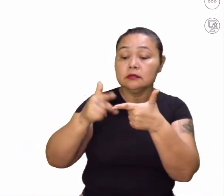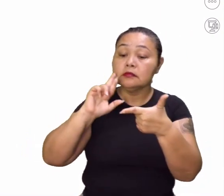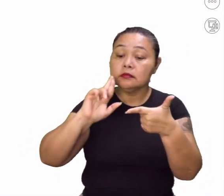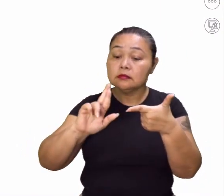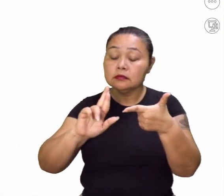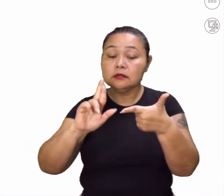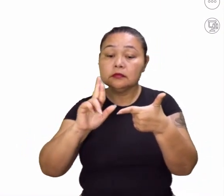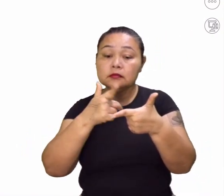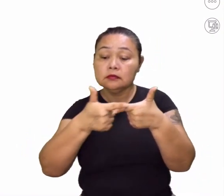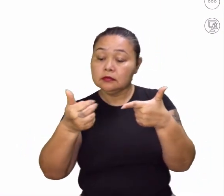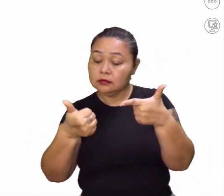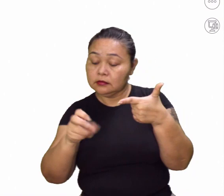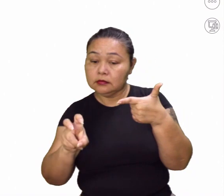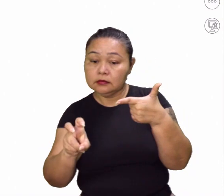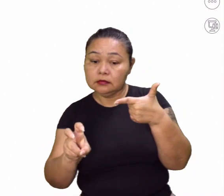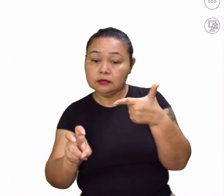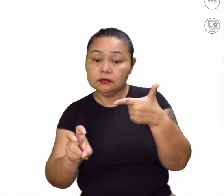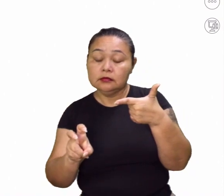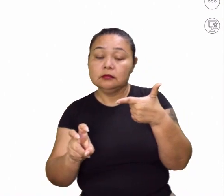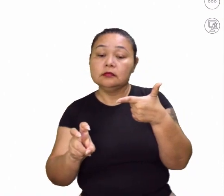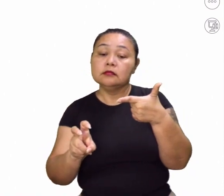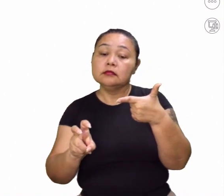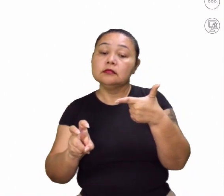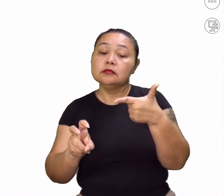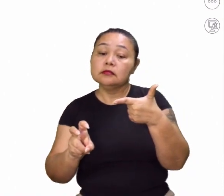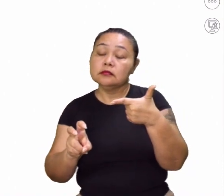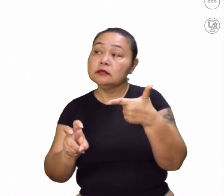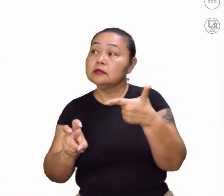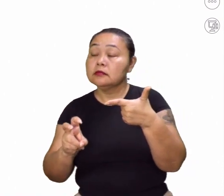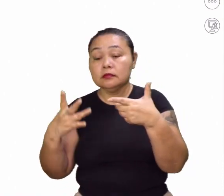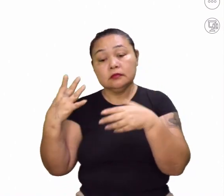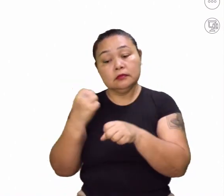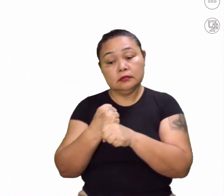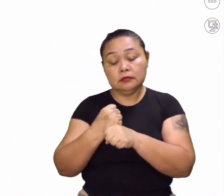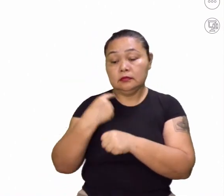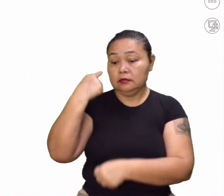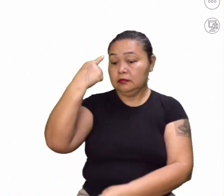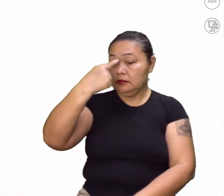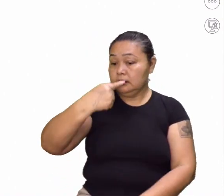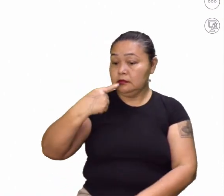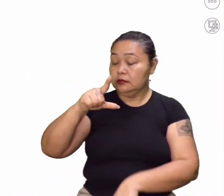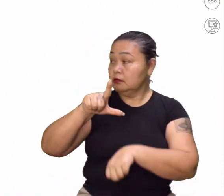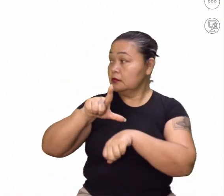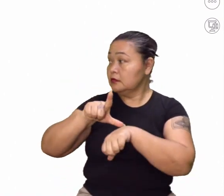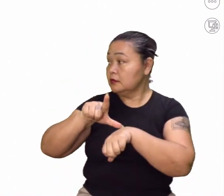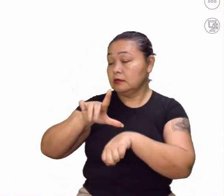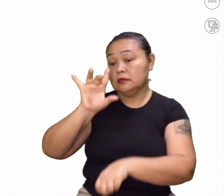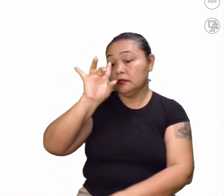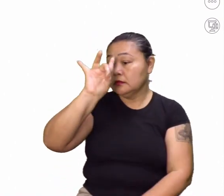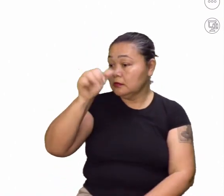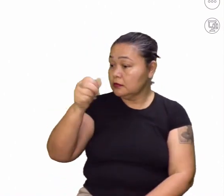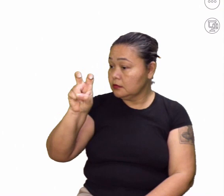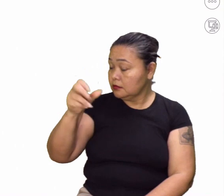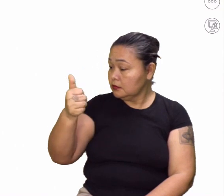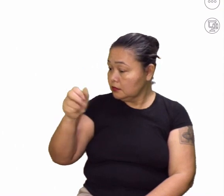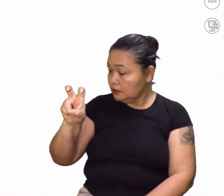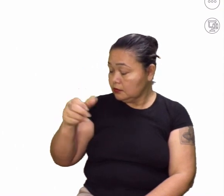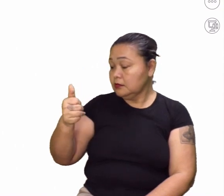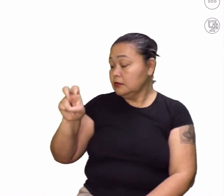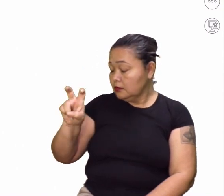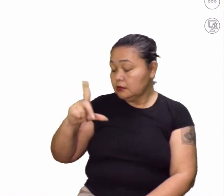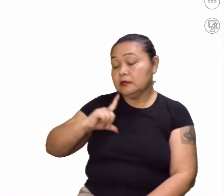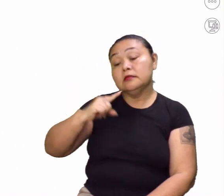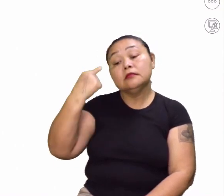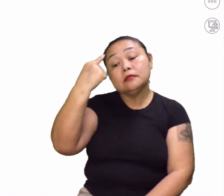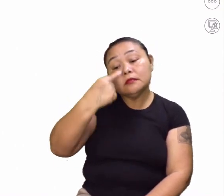resultado por 15, porque no cálculo de fuso horário, cada 15 graus vai